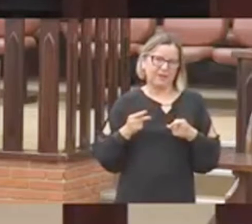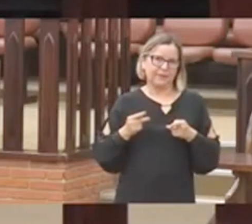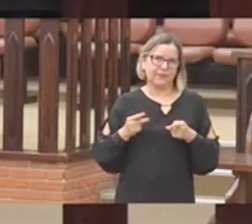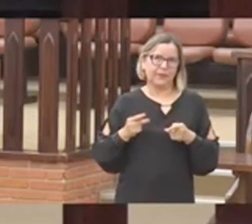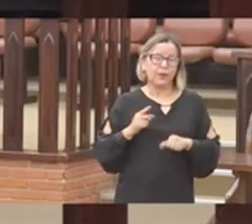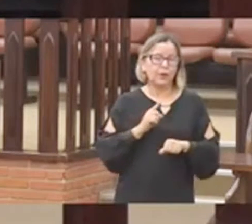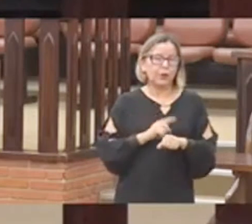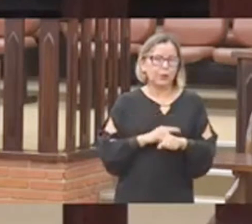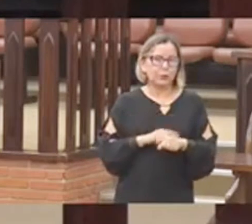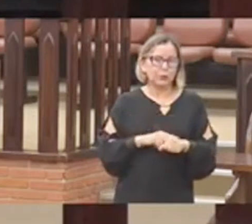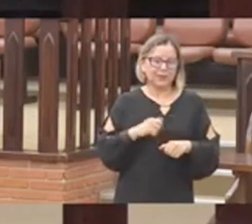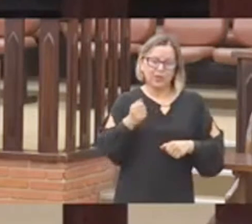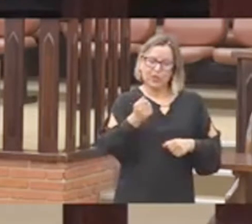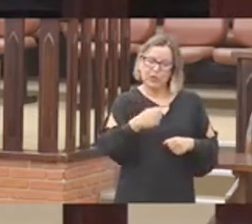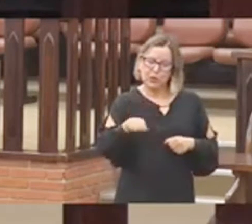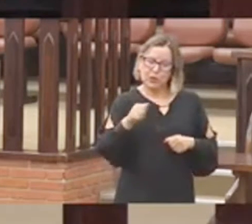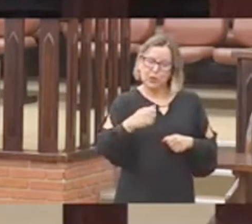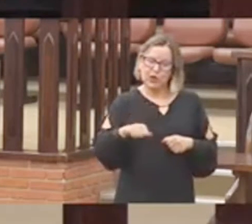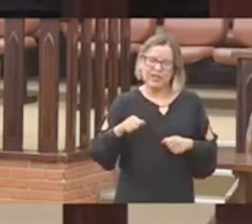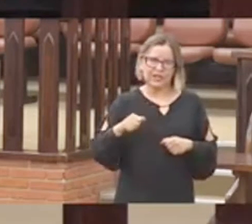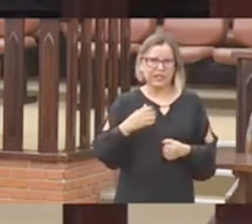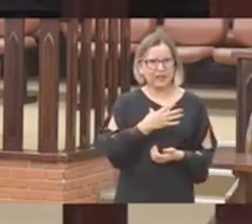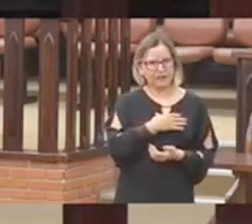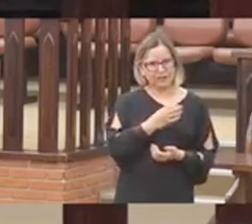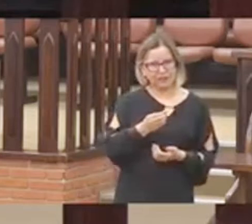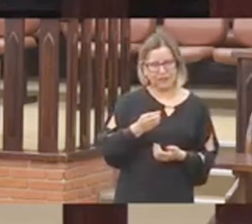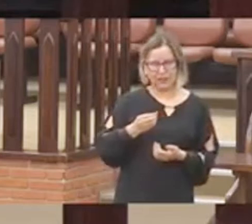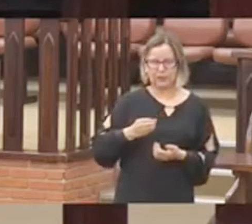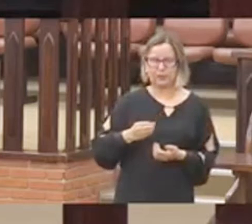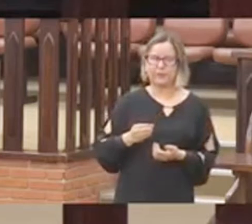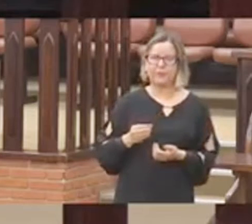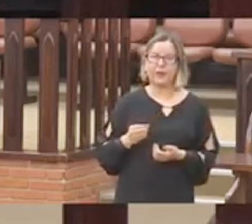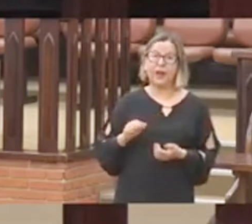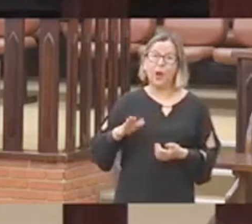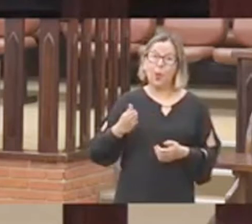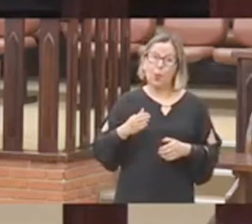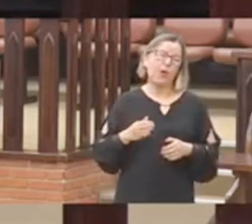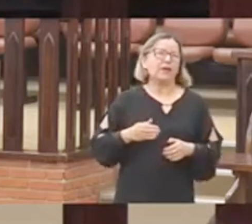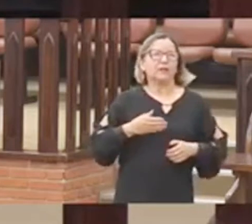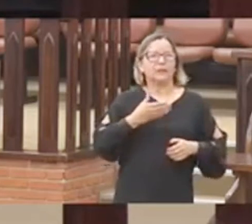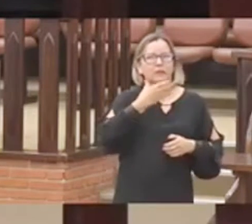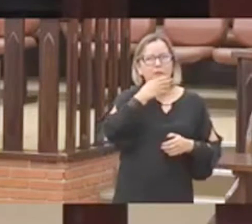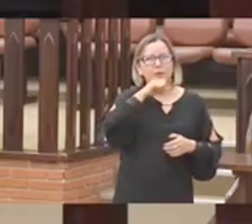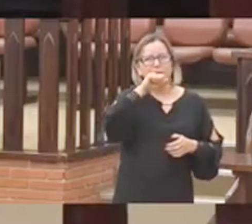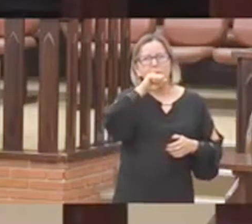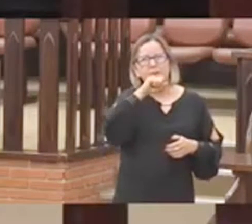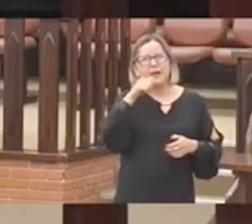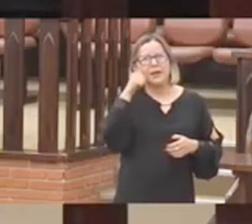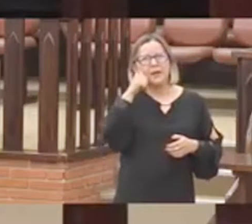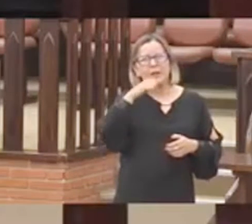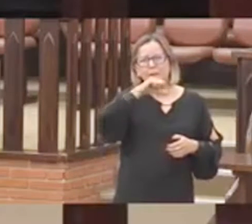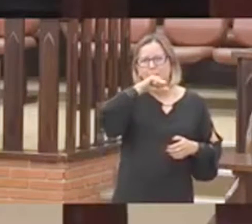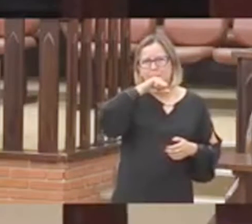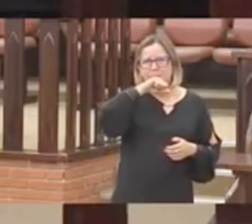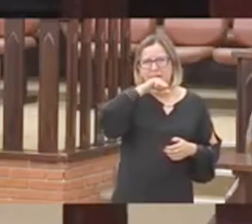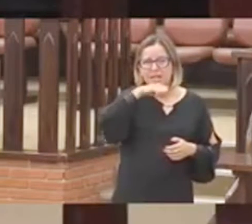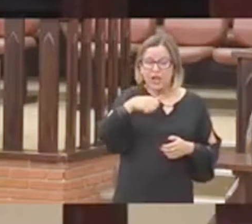corrigem seus filhos, através de perda de privilégio,